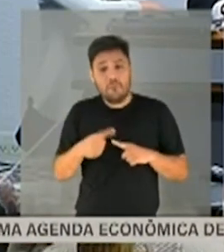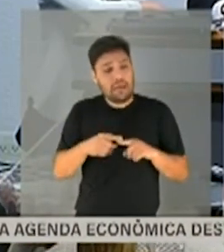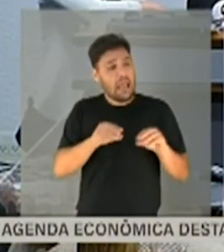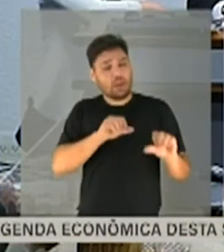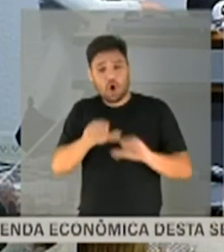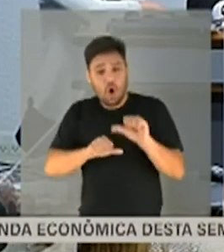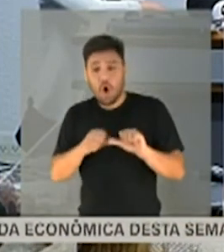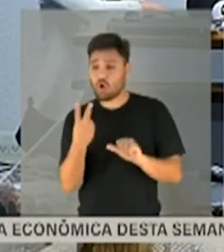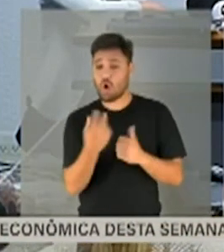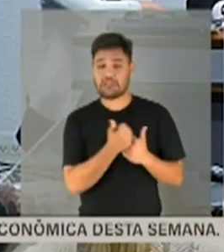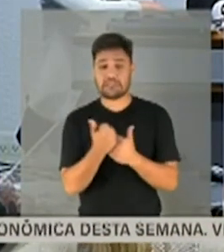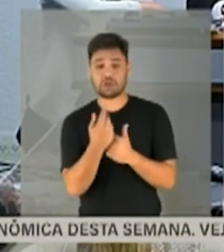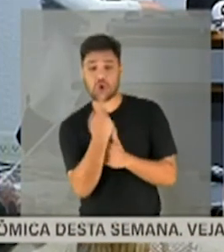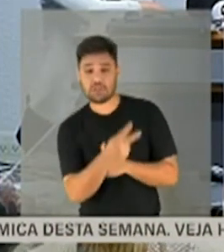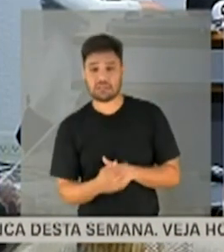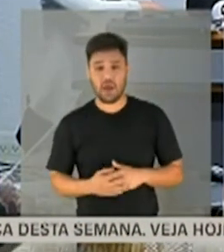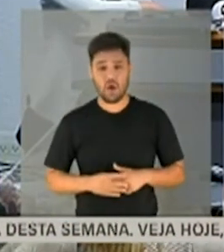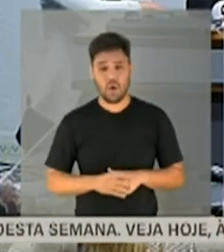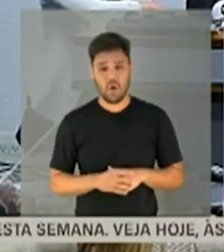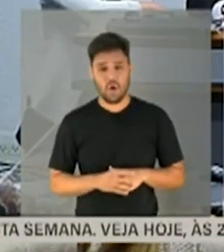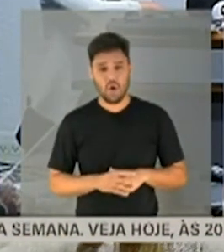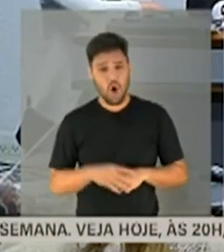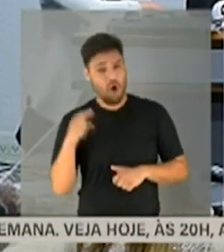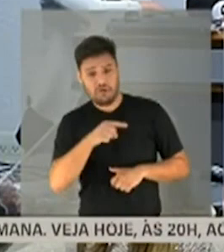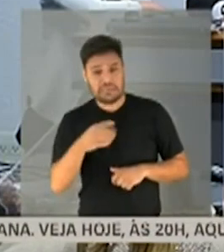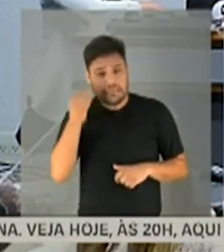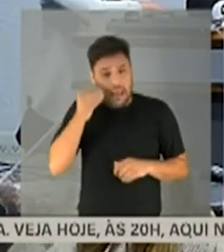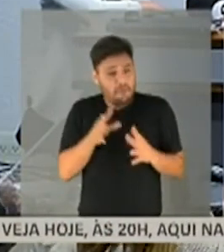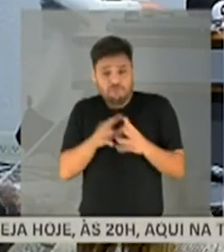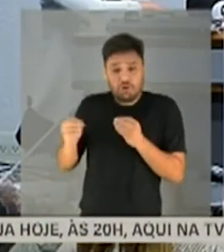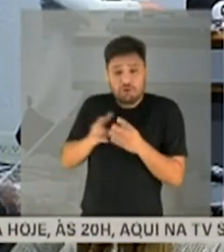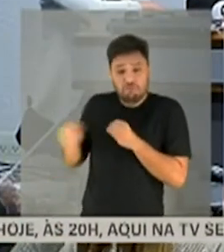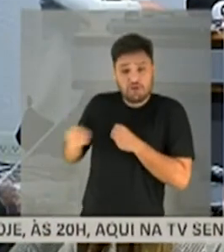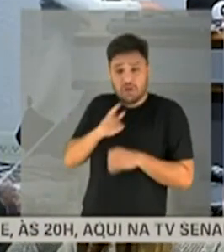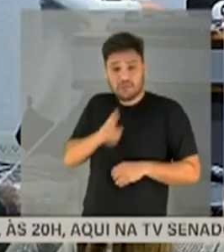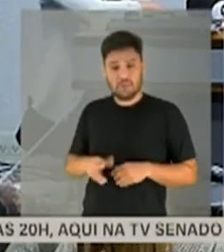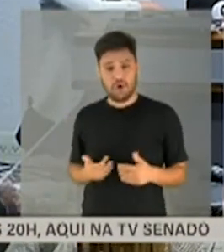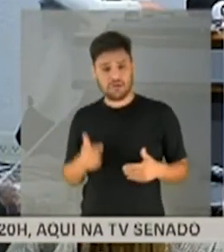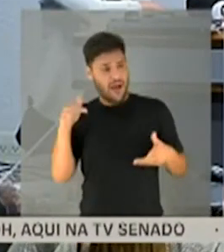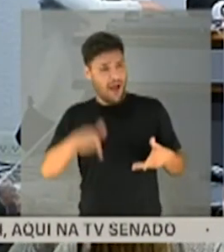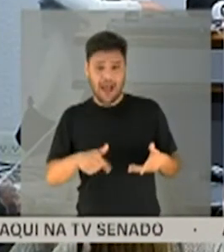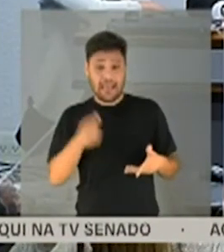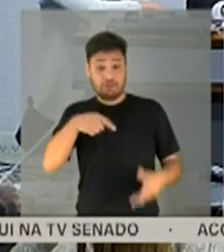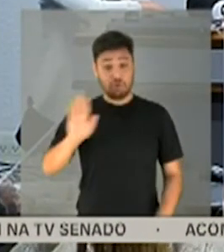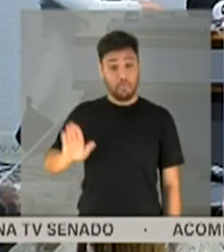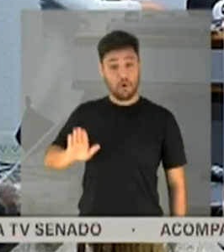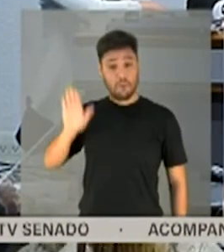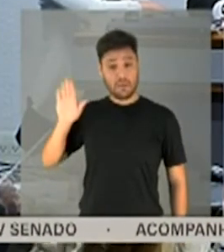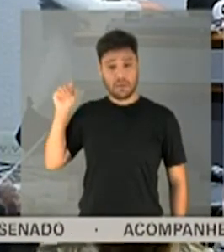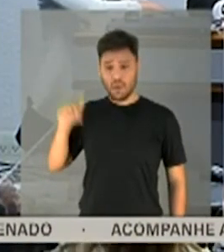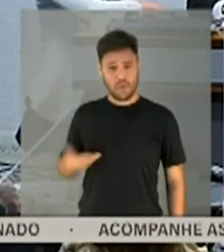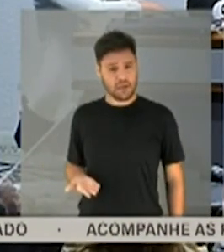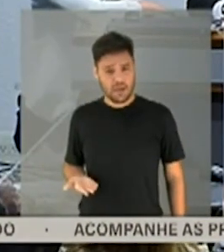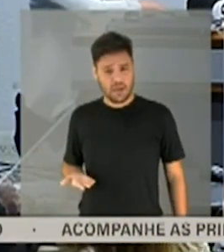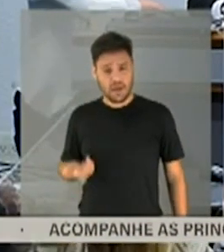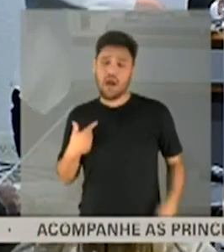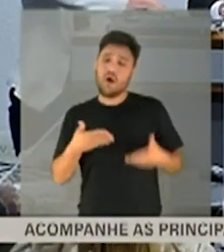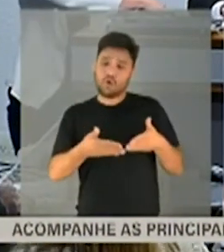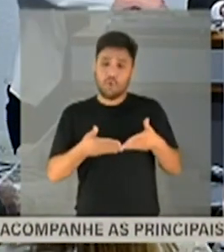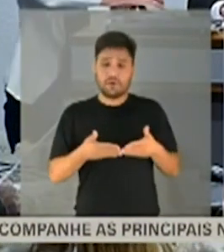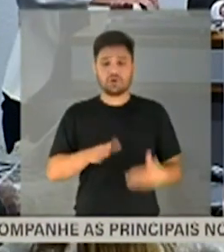trocaram 2 assessores diretos seus. O senhor sempre se escusando de responder. Aqui a pessoa, o senhor fez um juramento. Então eu estou